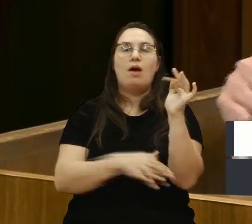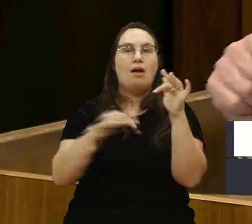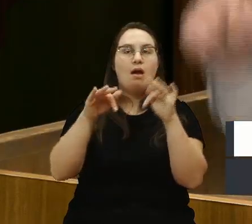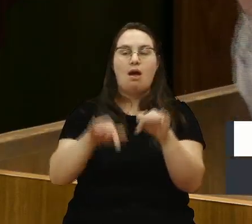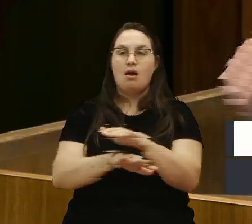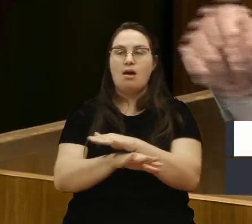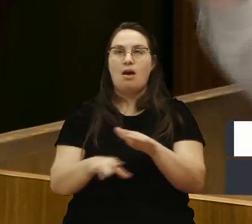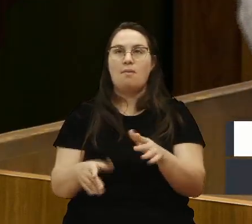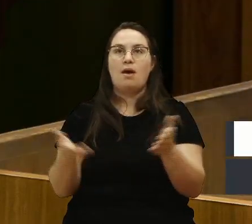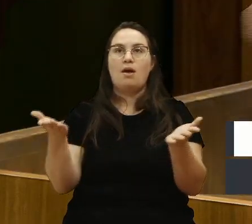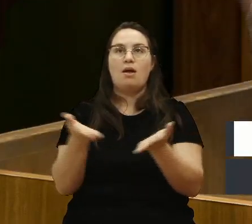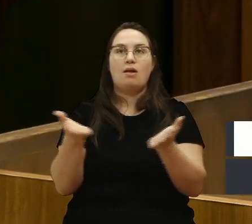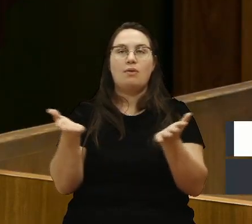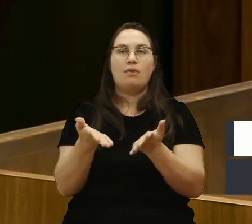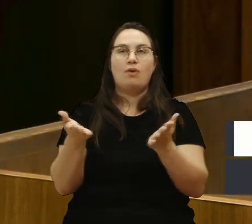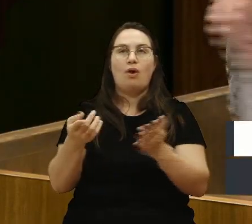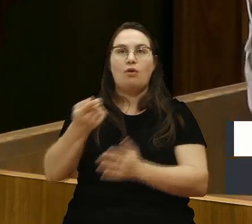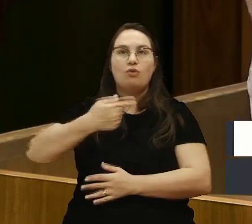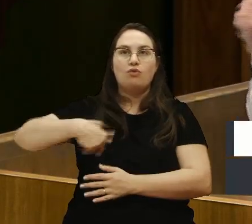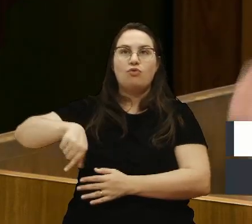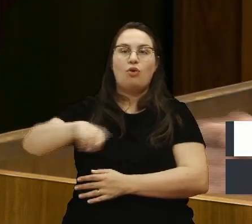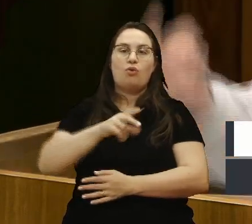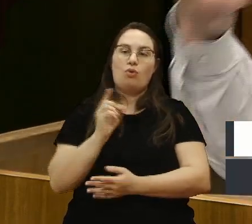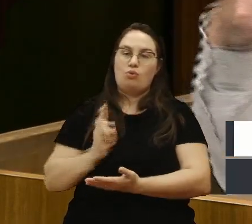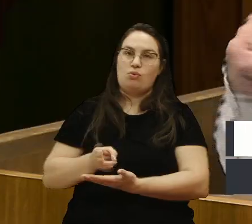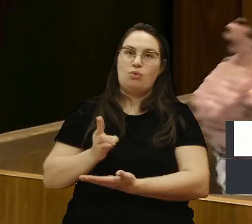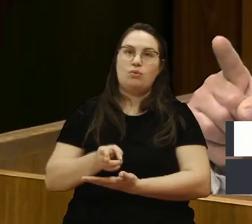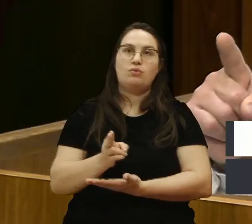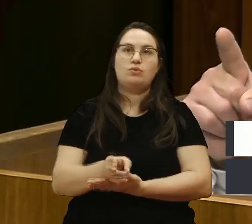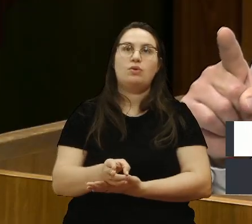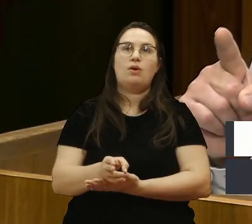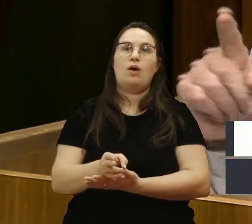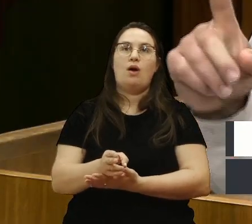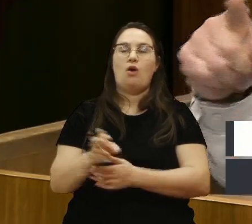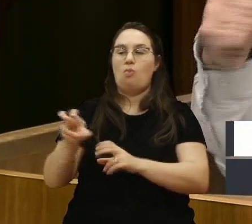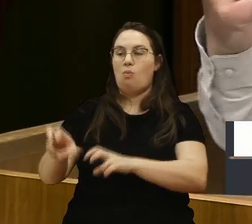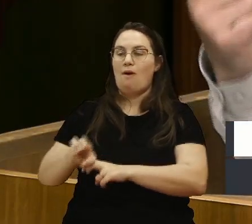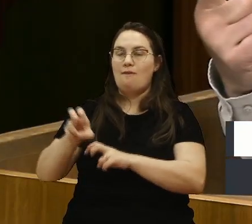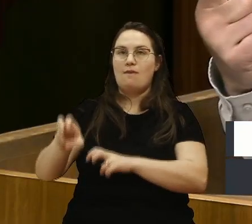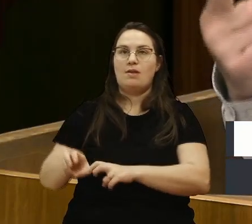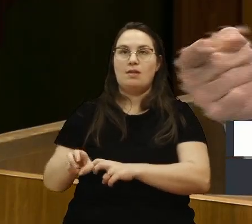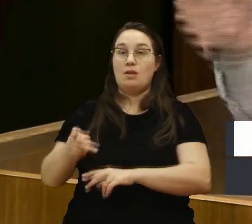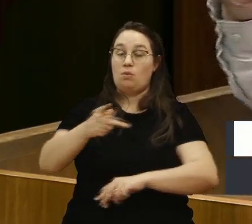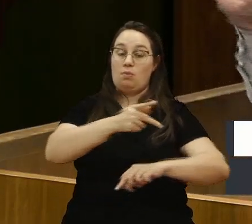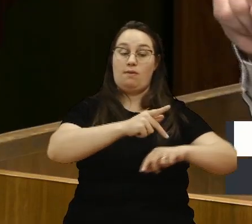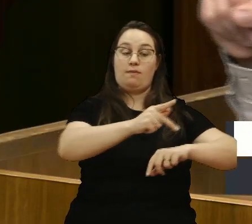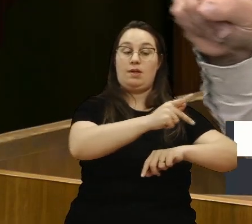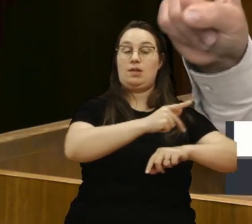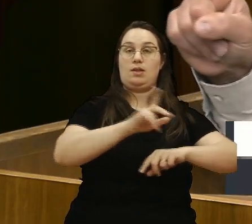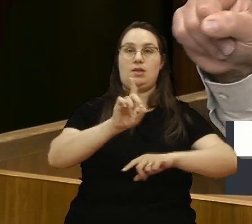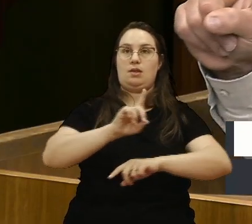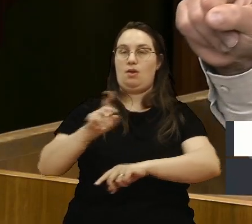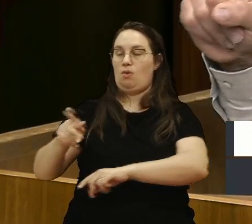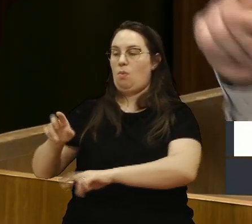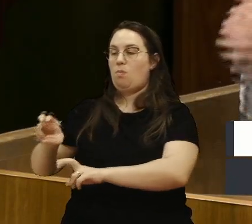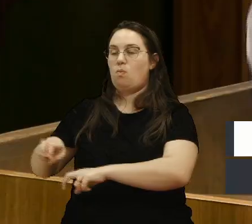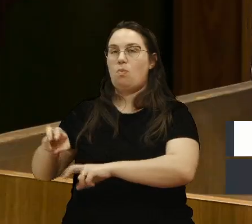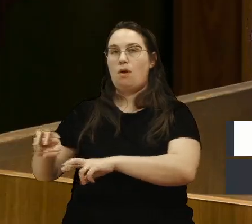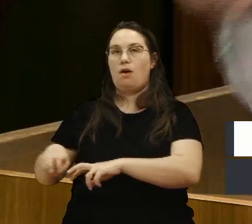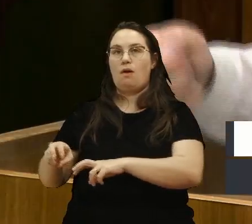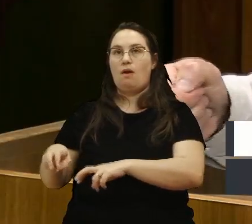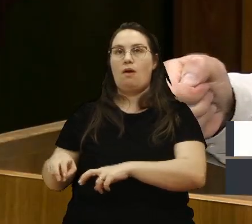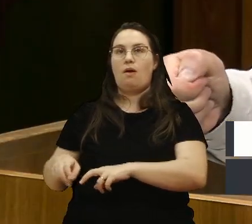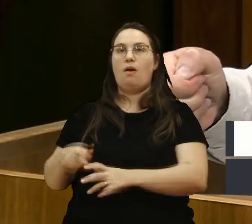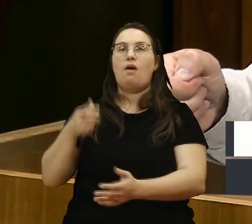e hoje eles querem que a gente permaneça uma fazenda, e não um país, uma fazenda deles.